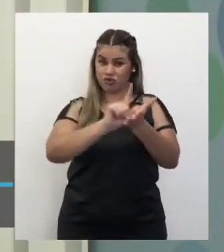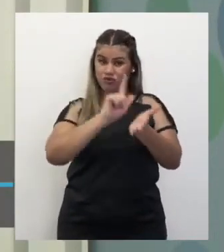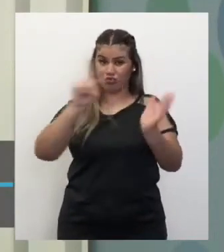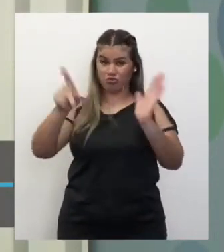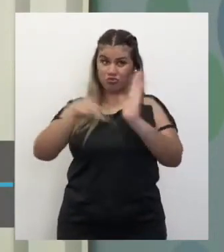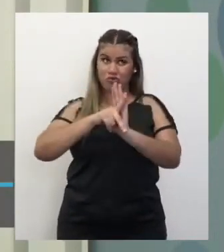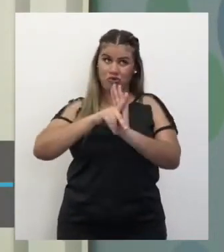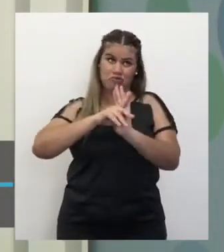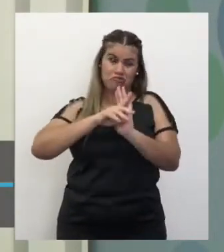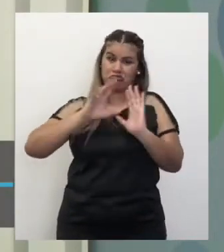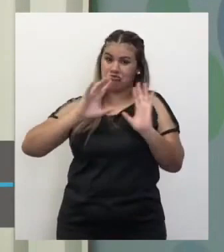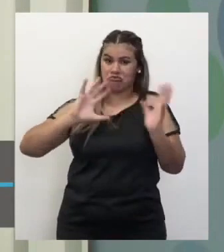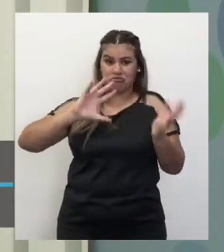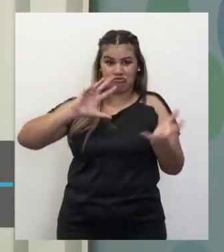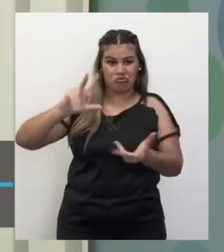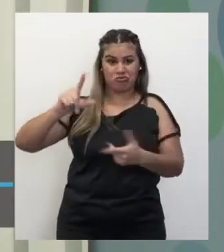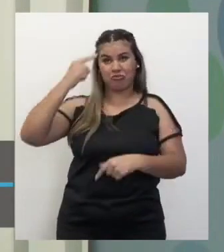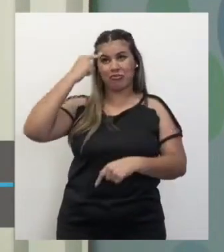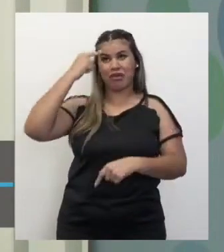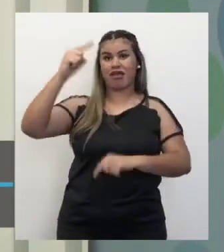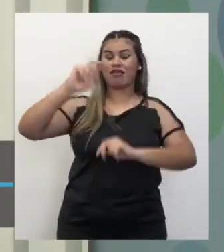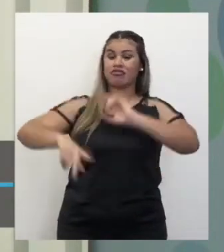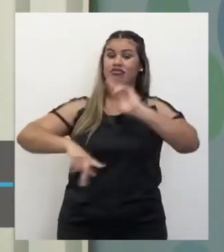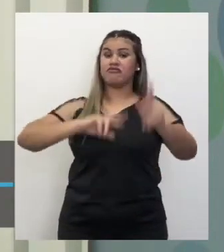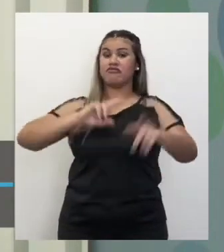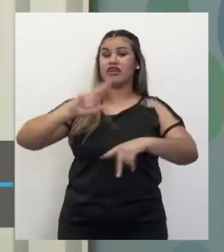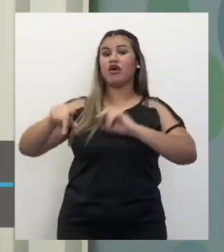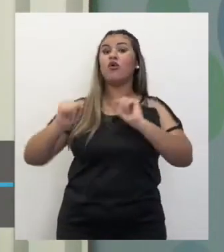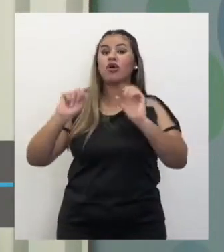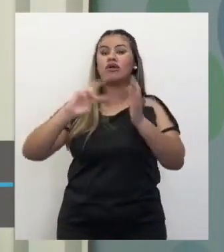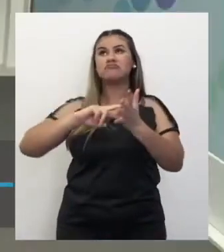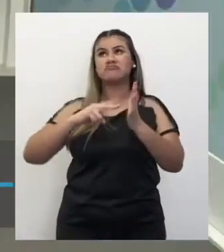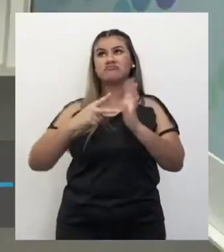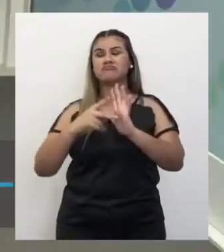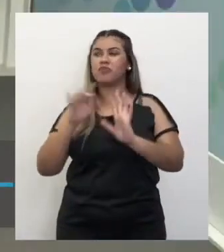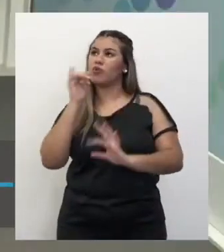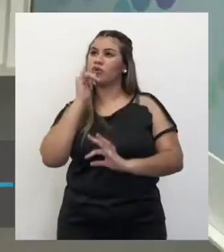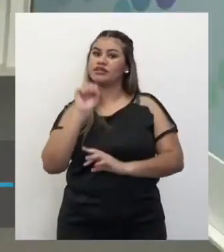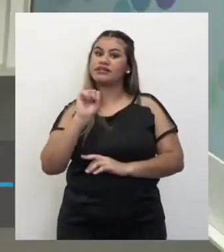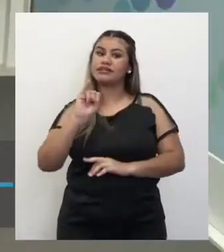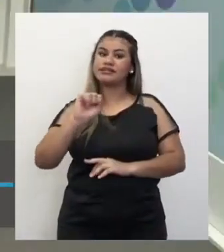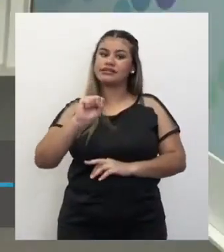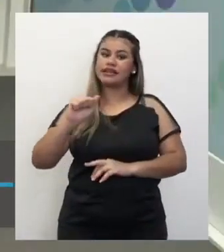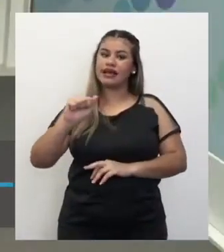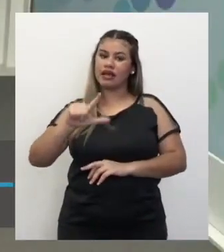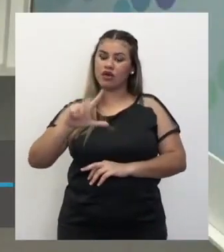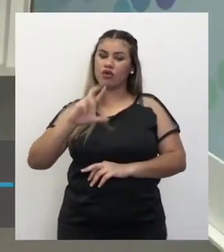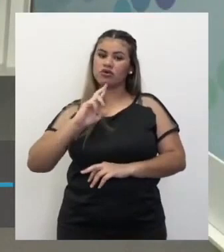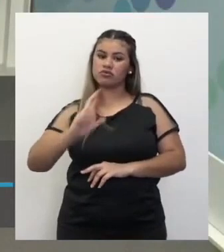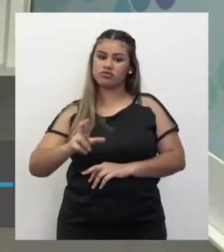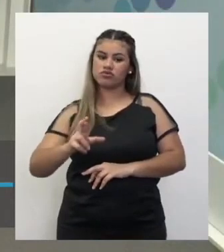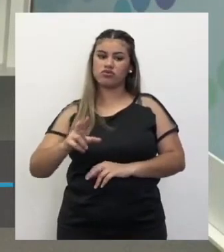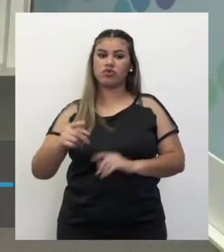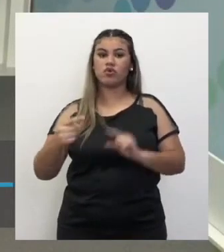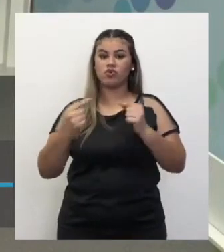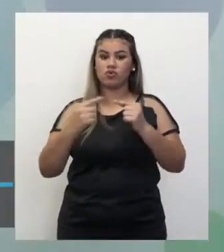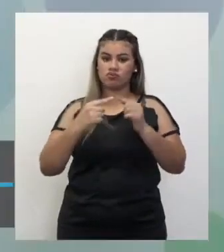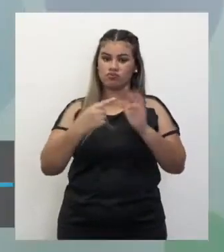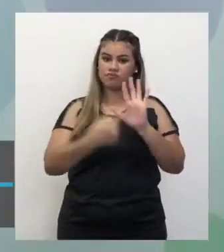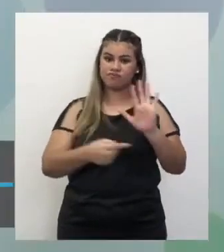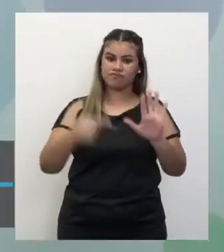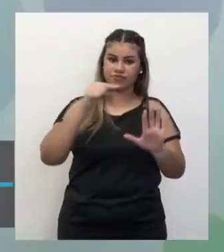eu busco outros sentidos, outros significados, né? O Misael, ele fala assim, porque um está no sentido conotativo e